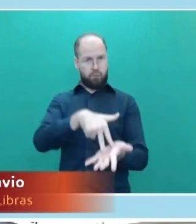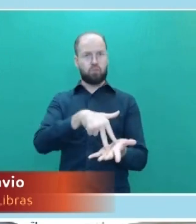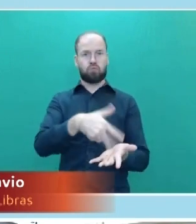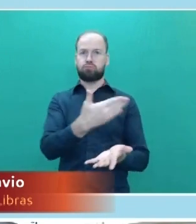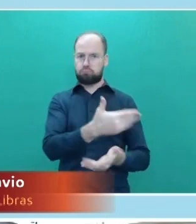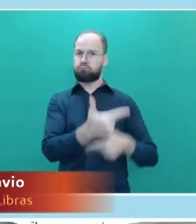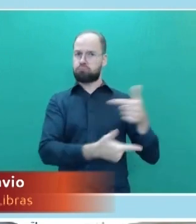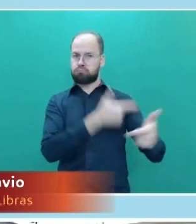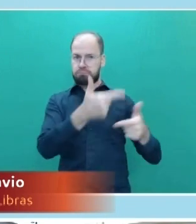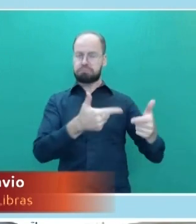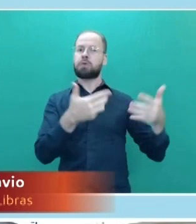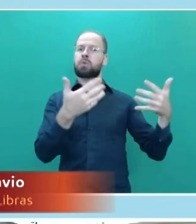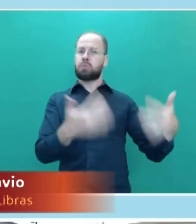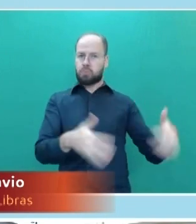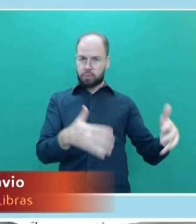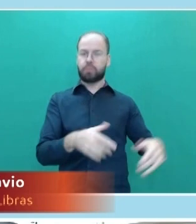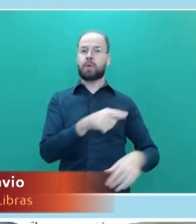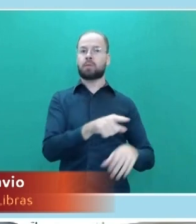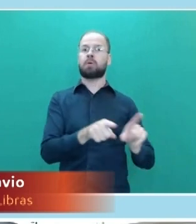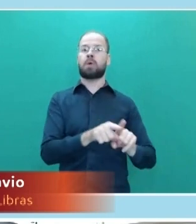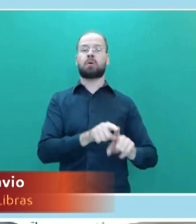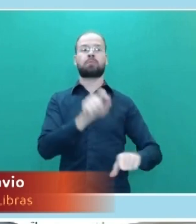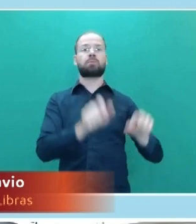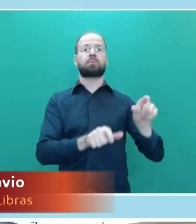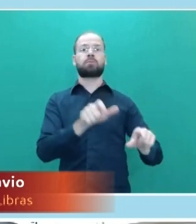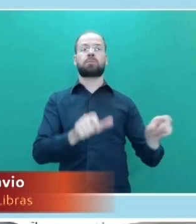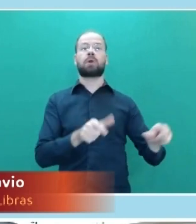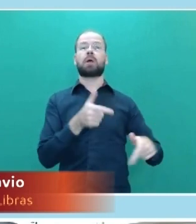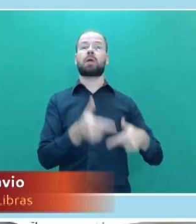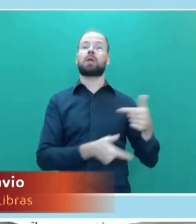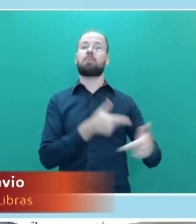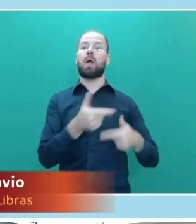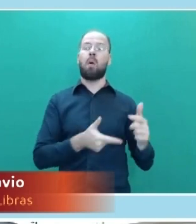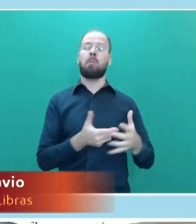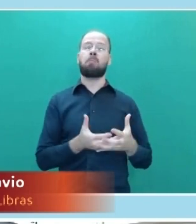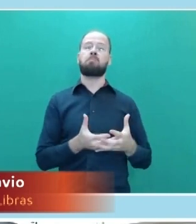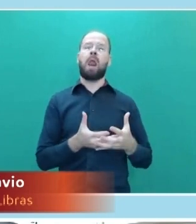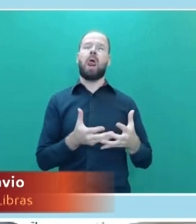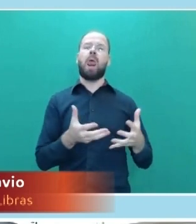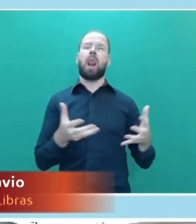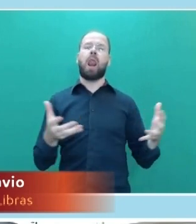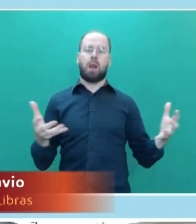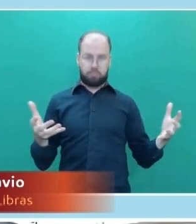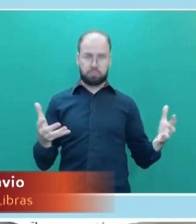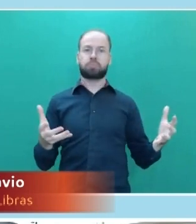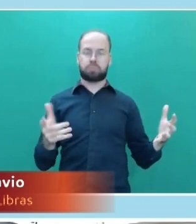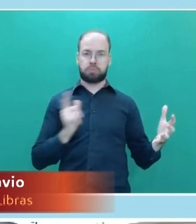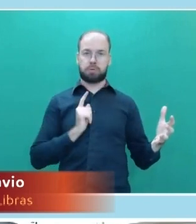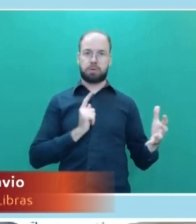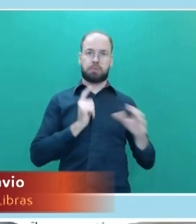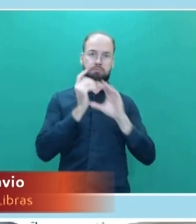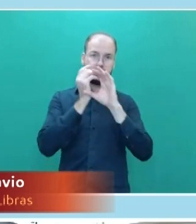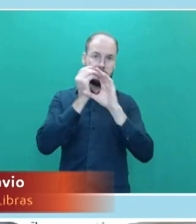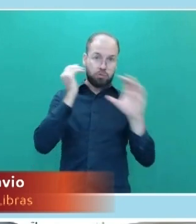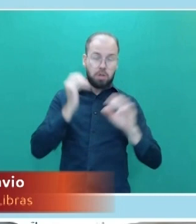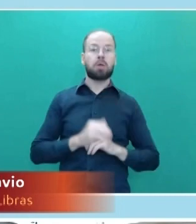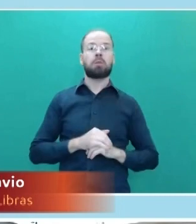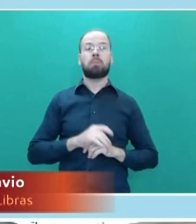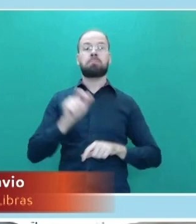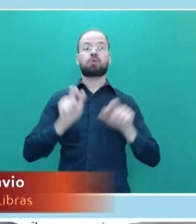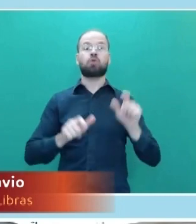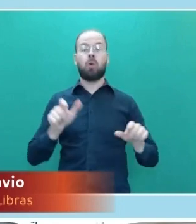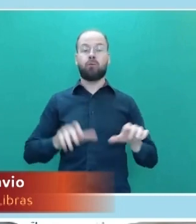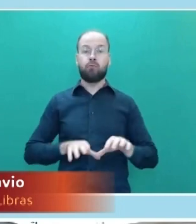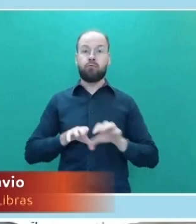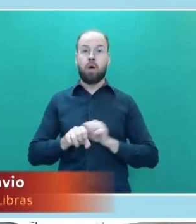se apresenta com uma gama de trabalhadores gigantescas, que vão inclusive de engenheiros a pessoas que acabaram de se